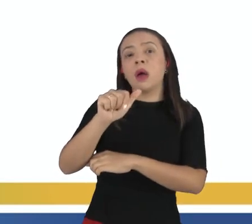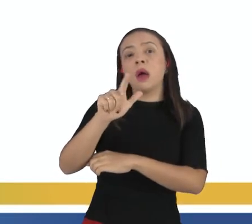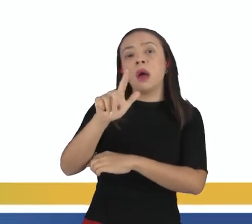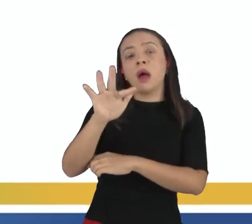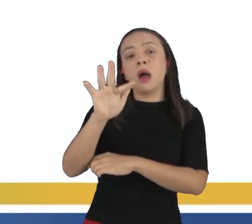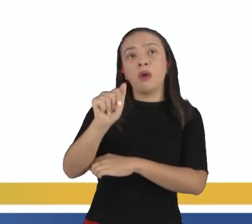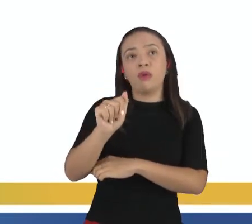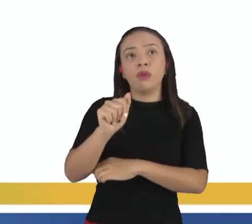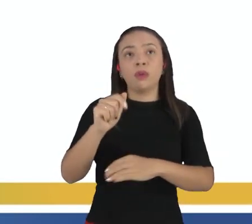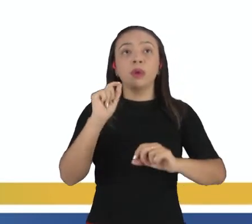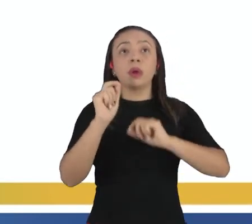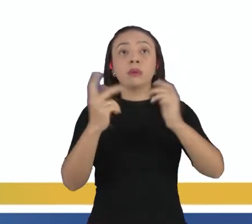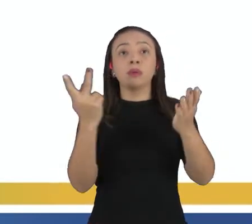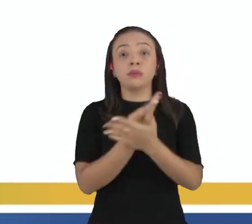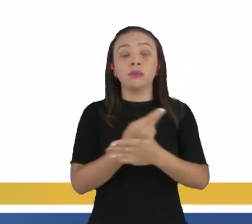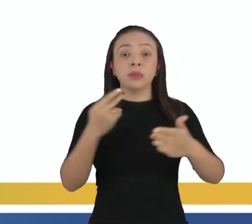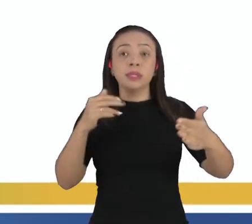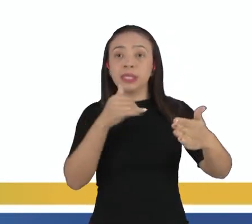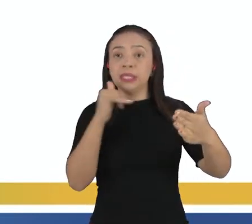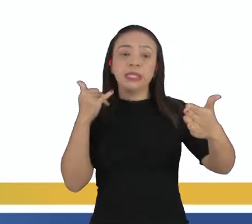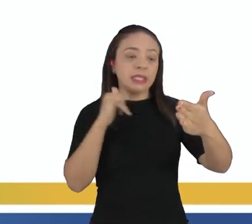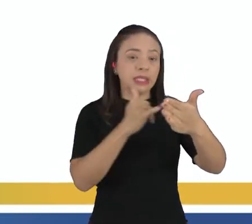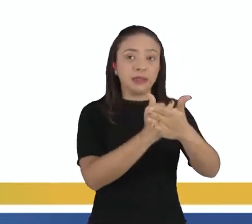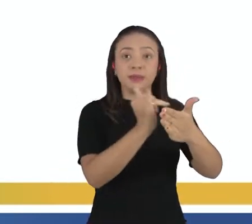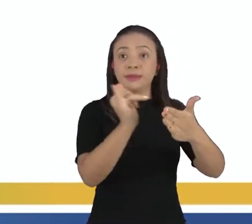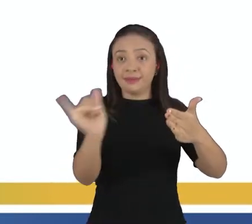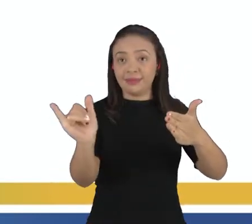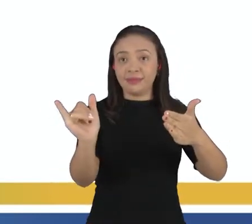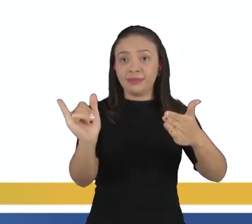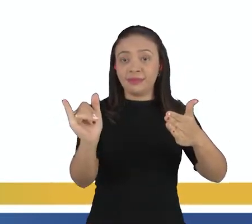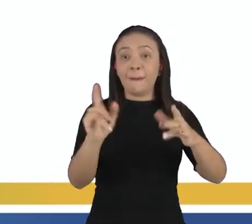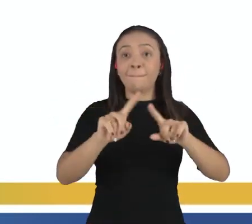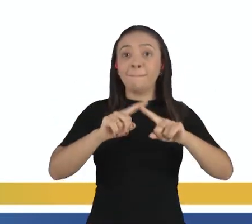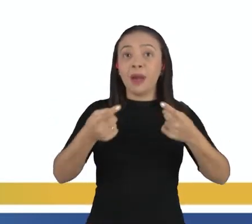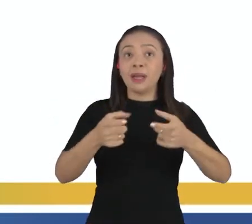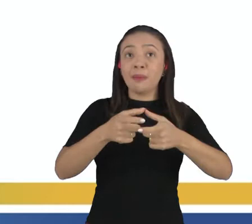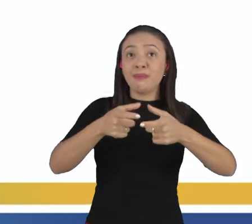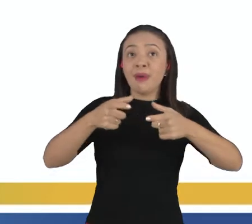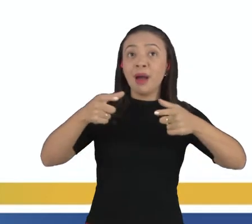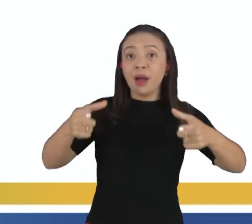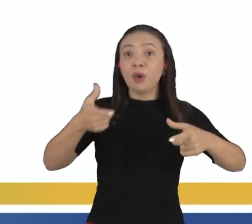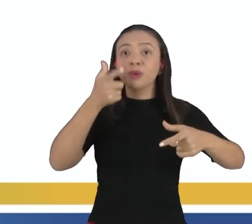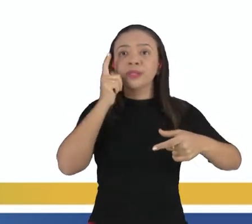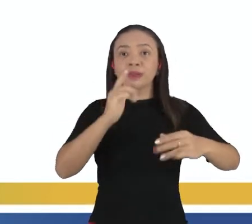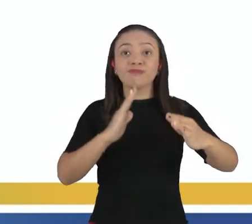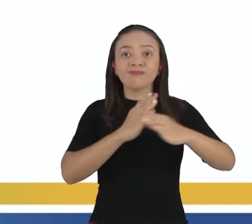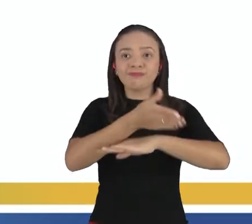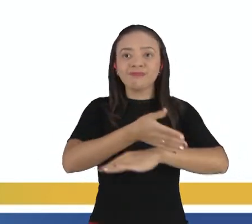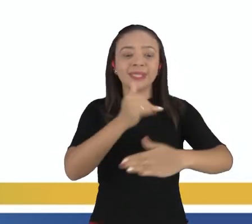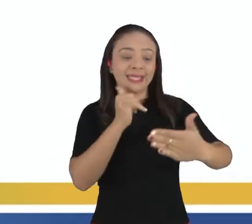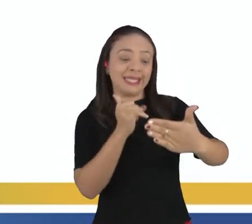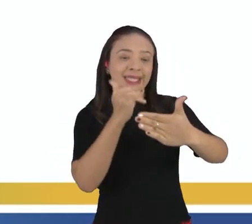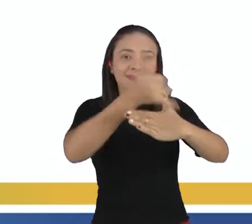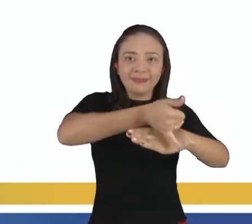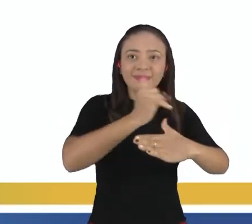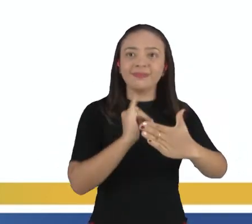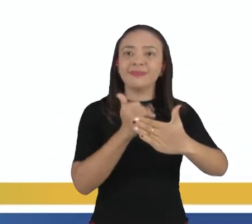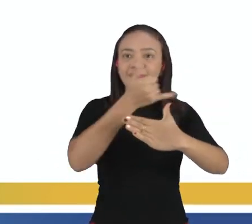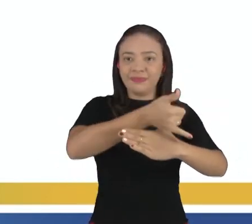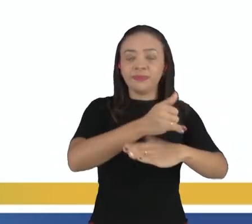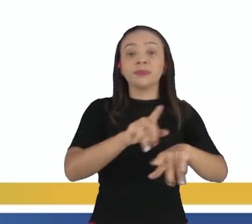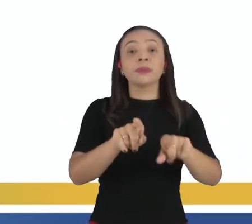em contato com a lâmina de ouro, e a maioria das partículas alfas atravessavam. E ele também teve a